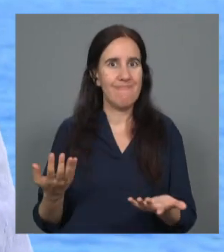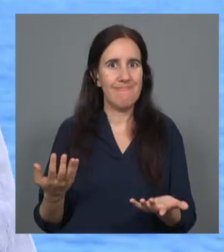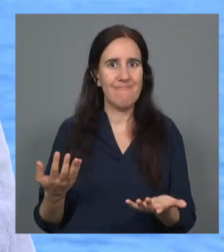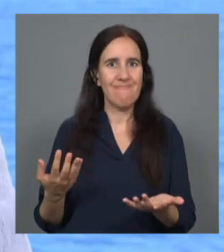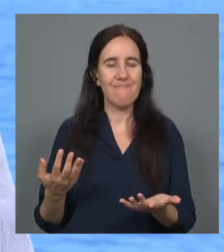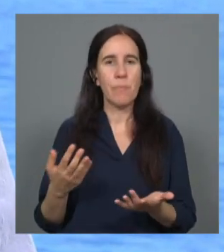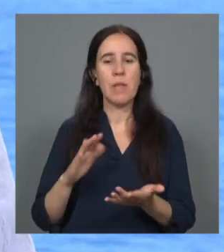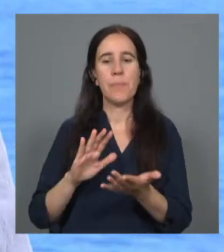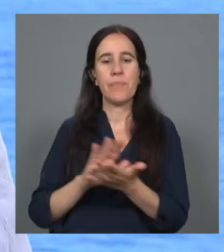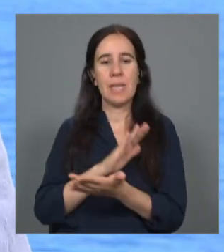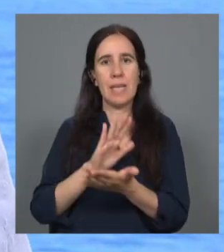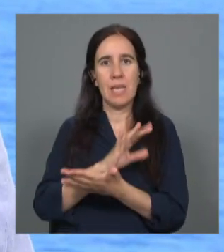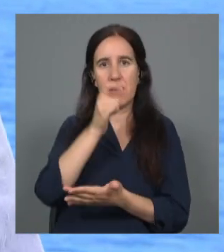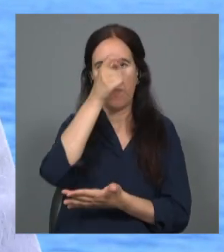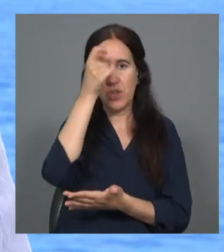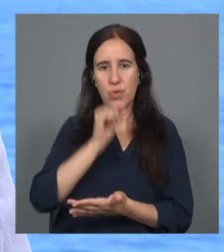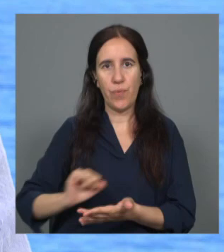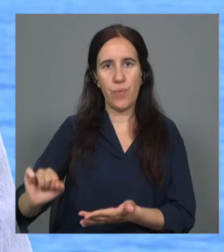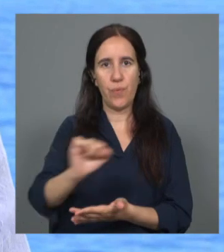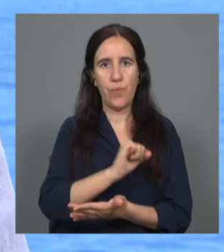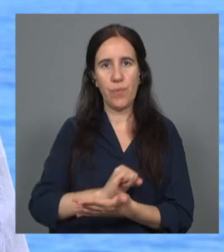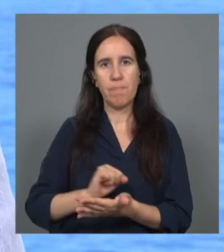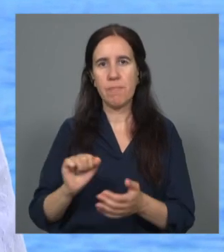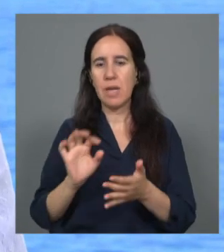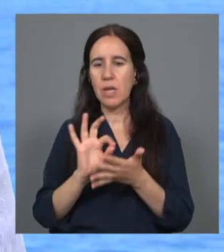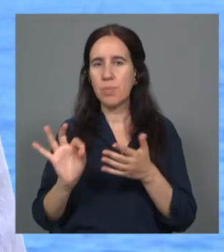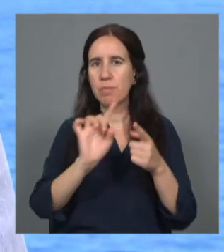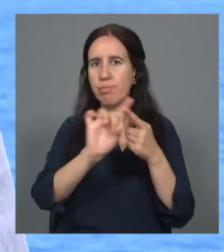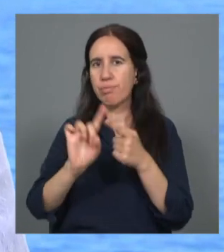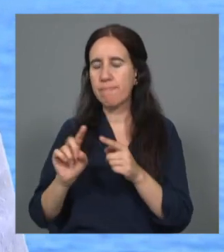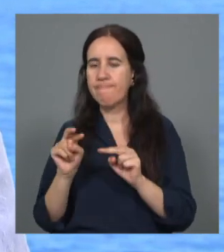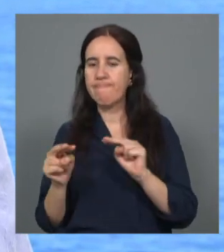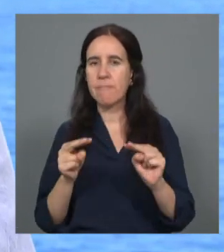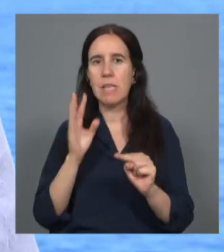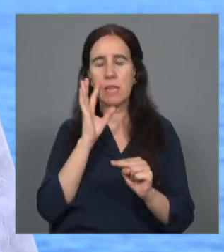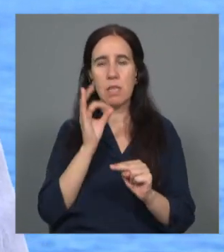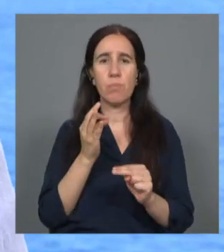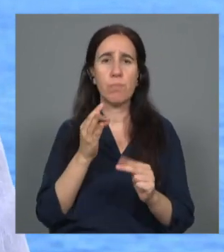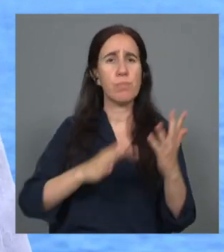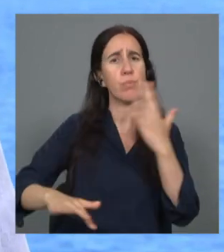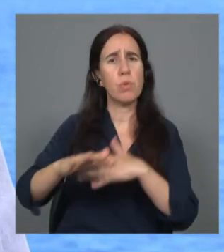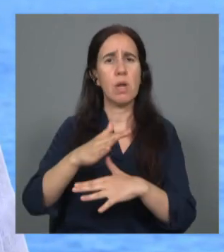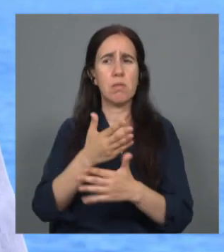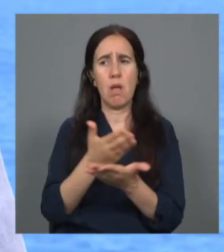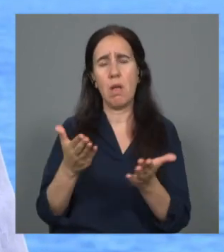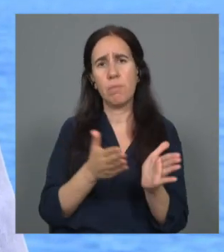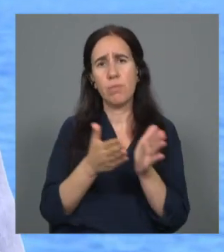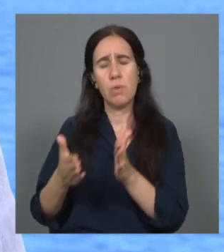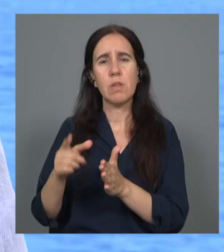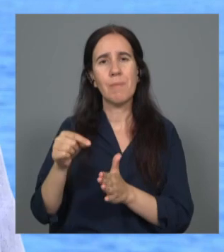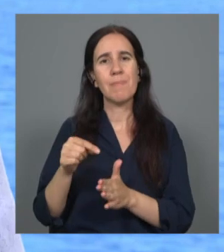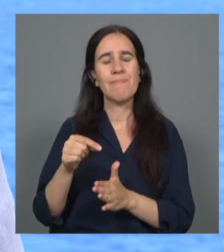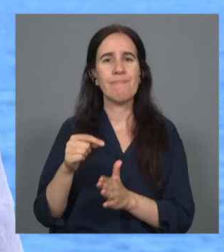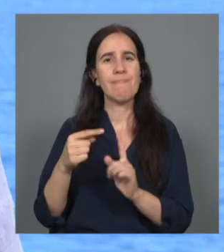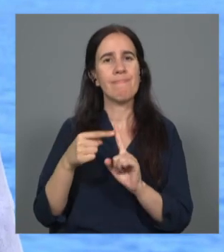nossa revista tenta abarcar todos estes aspectos. Por um lado, a religiosidade popular, por outro lado, o pensamento de António,